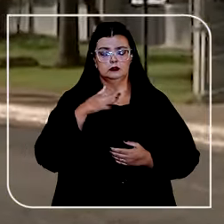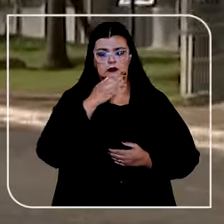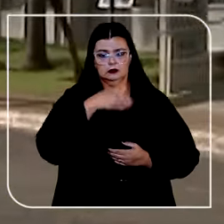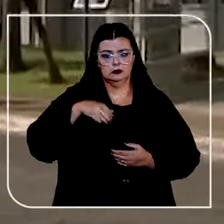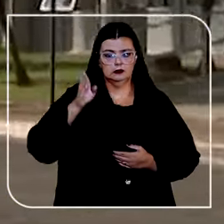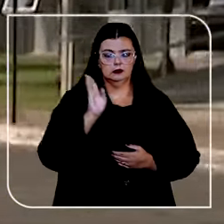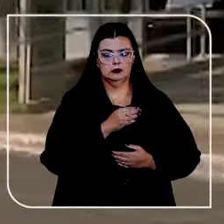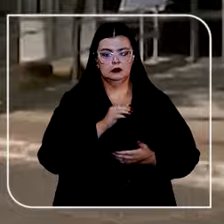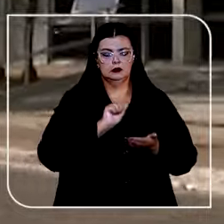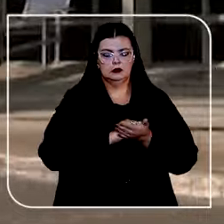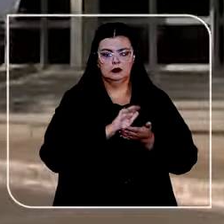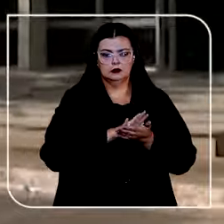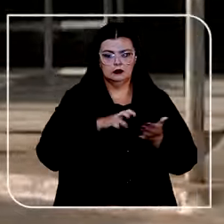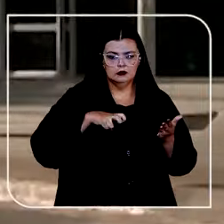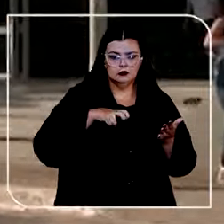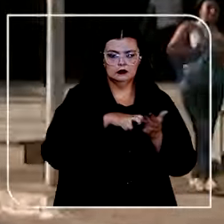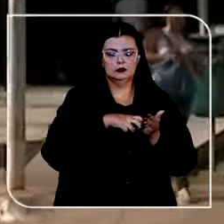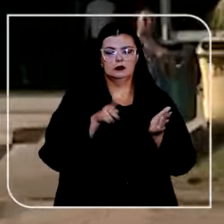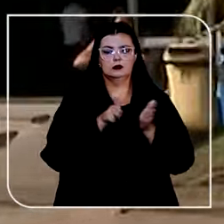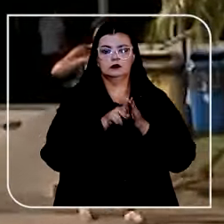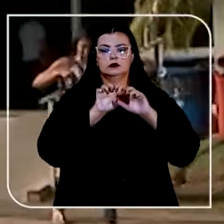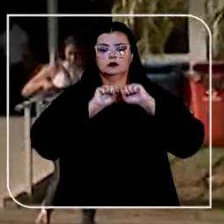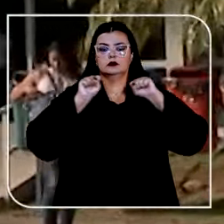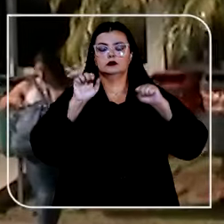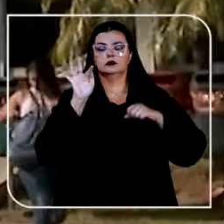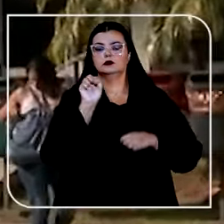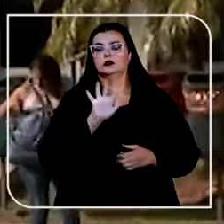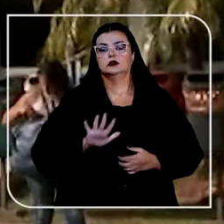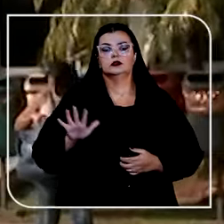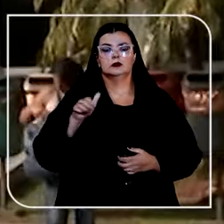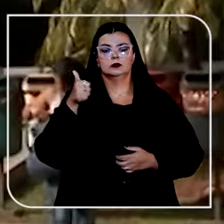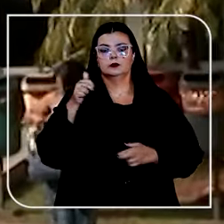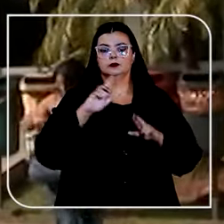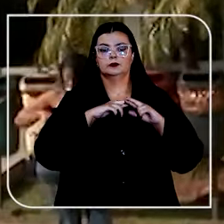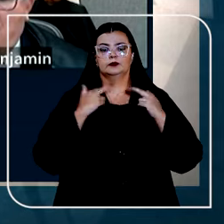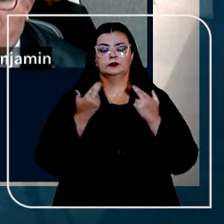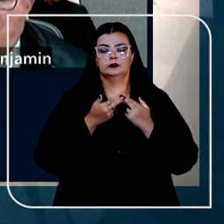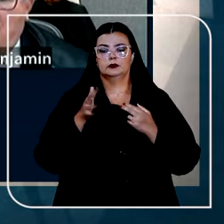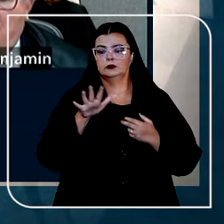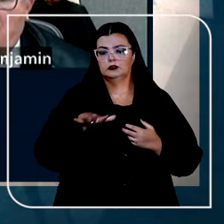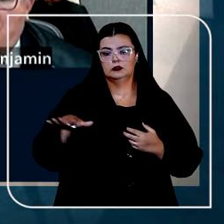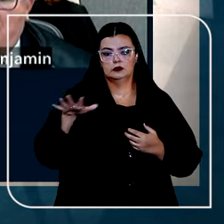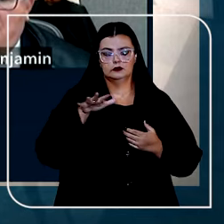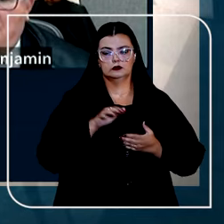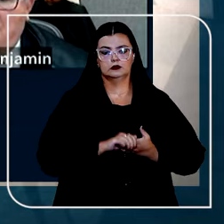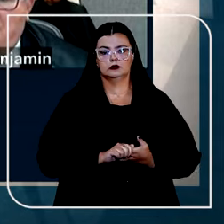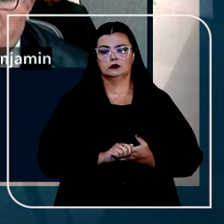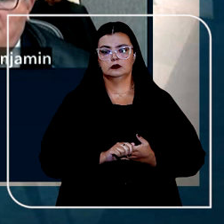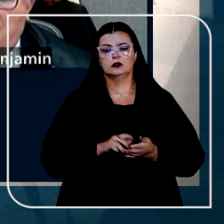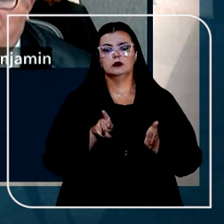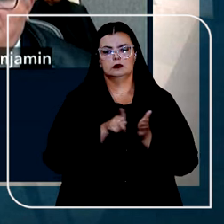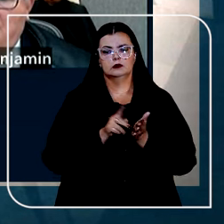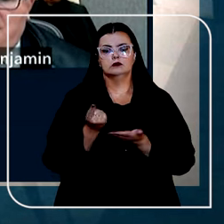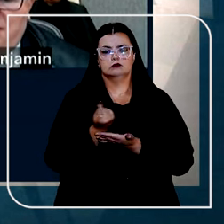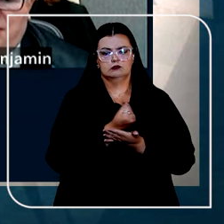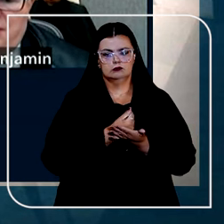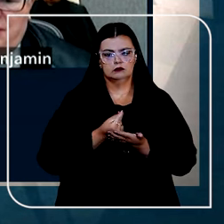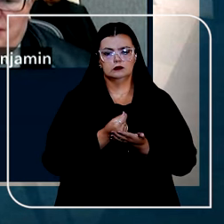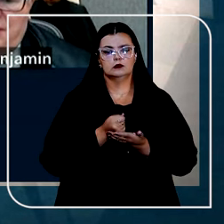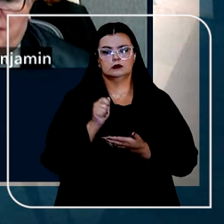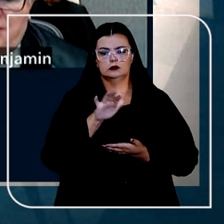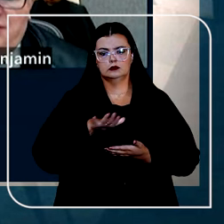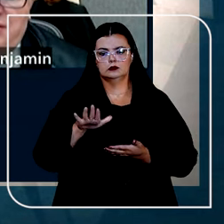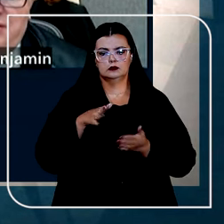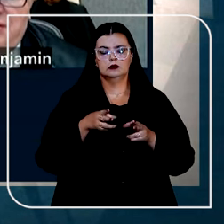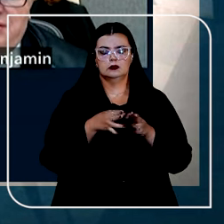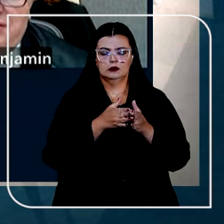crédito tributário e a sentença foi mantida pelo Tribunal Regional Federal da Primeira Região A Fazenda Nacional recorreu ao STJ e